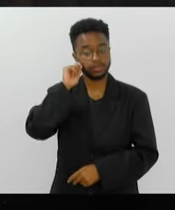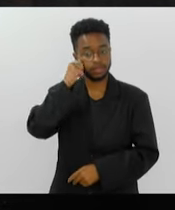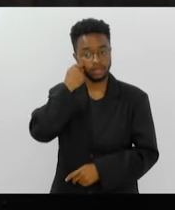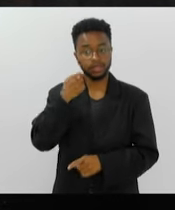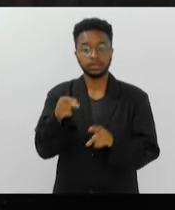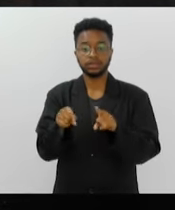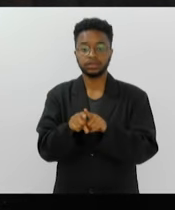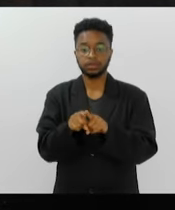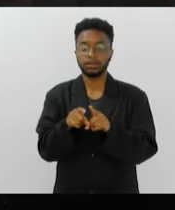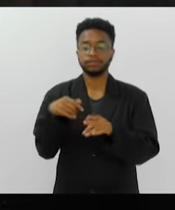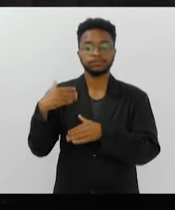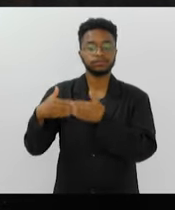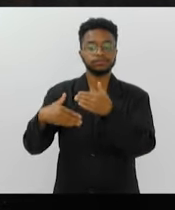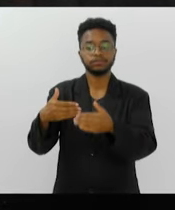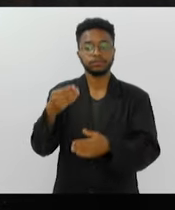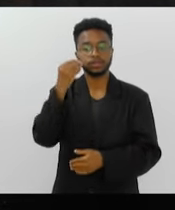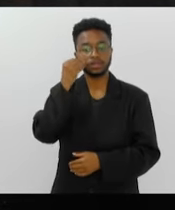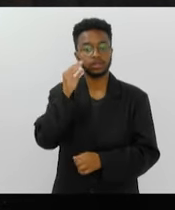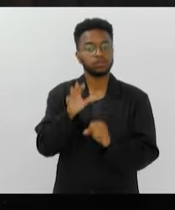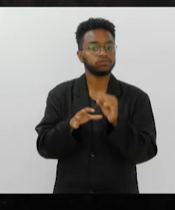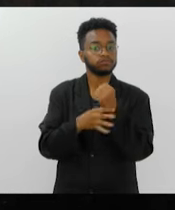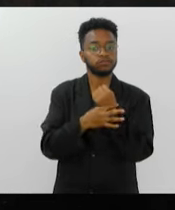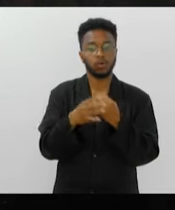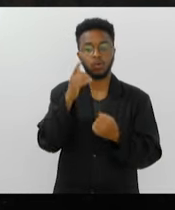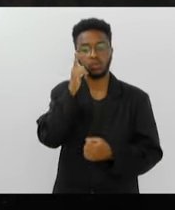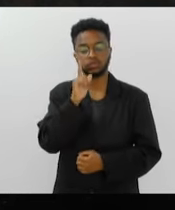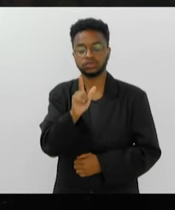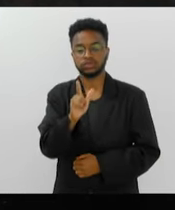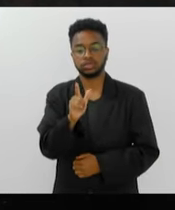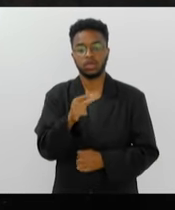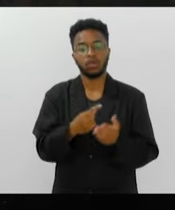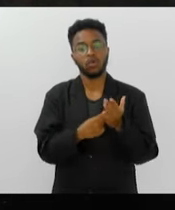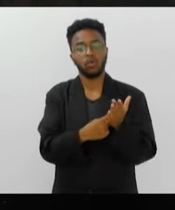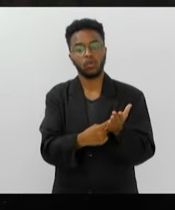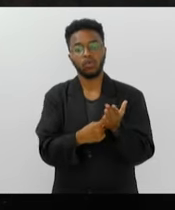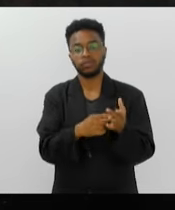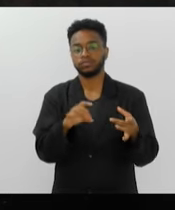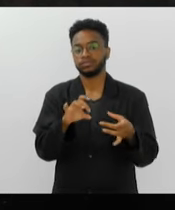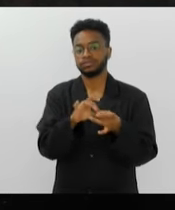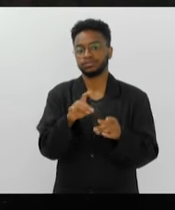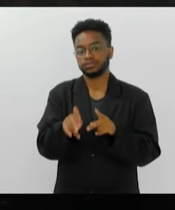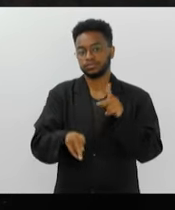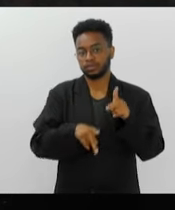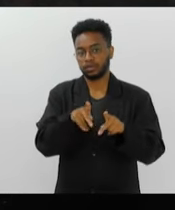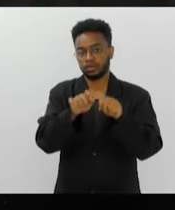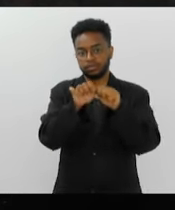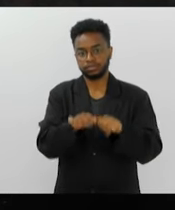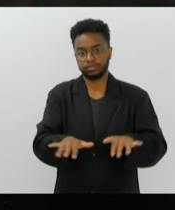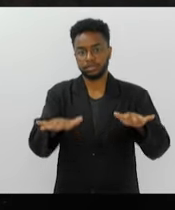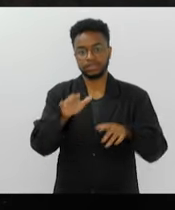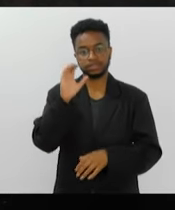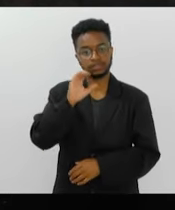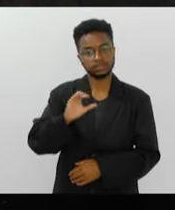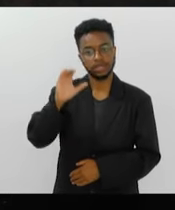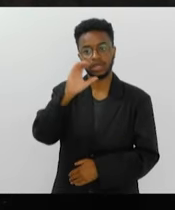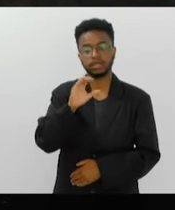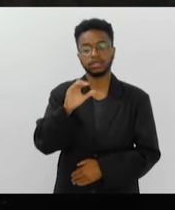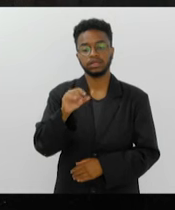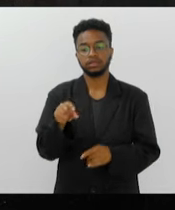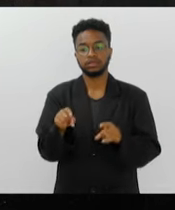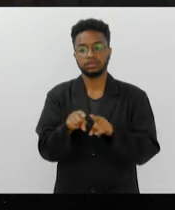avançado no sentido de garantir ainda mais o seu compromisso com a popularização da ciência condição